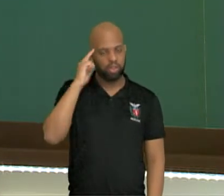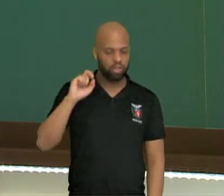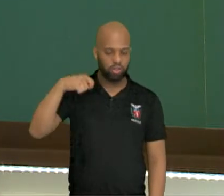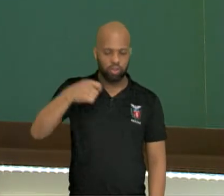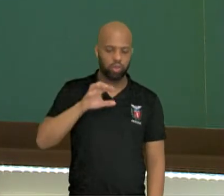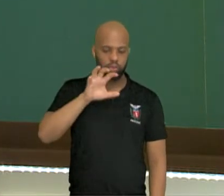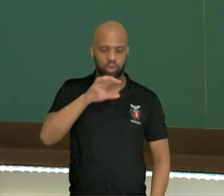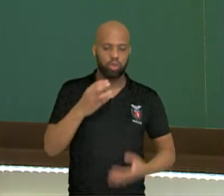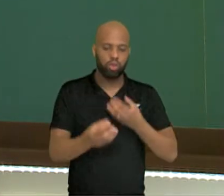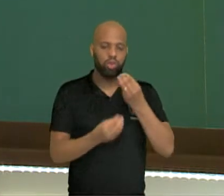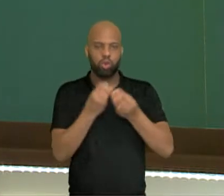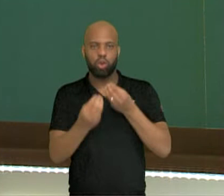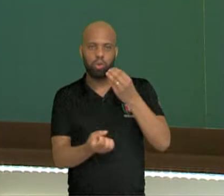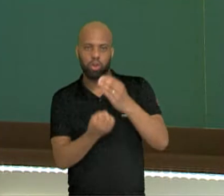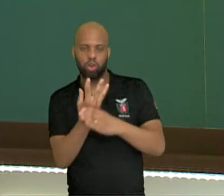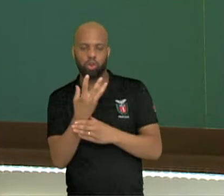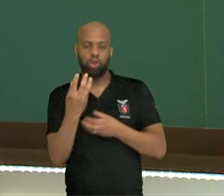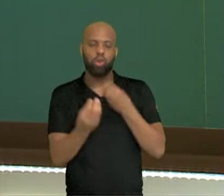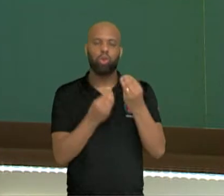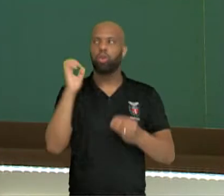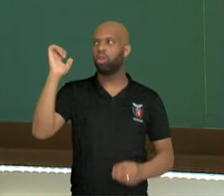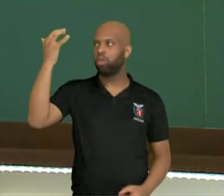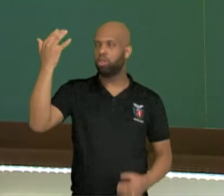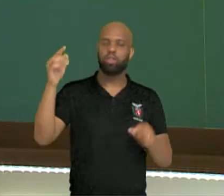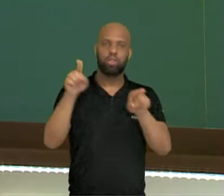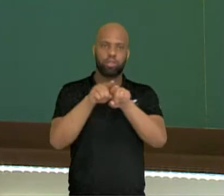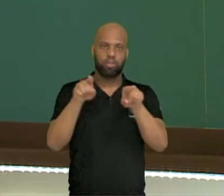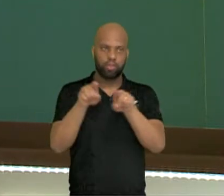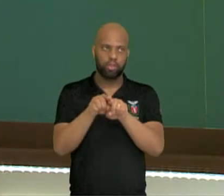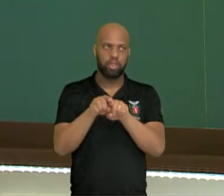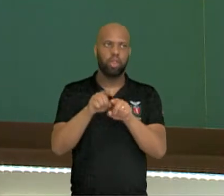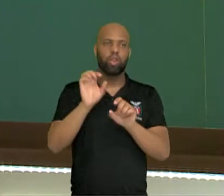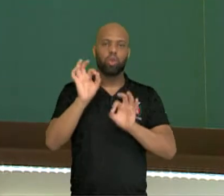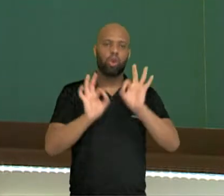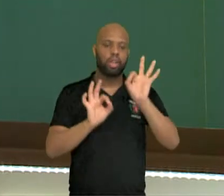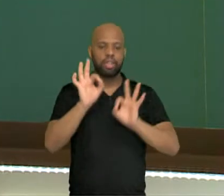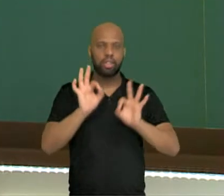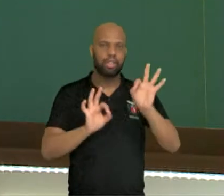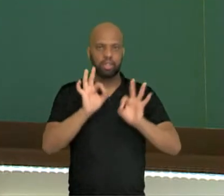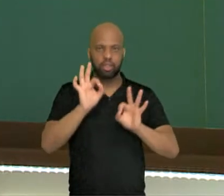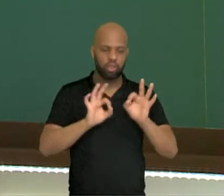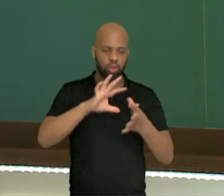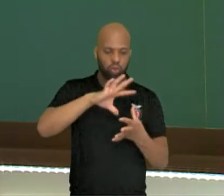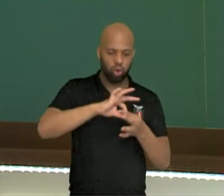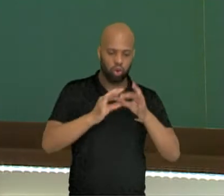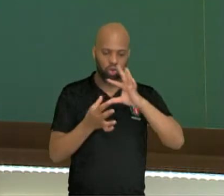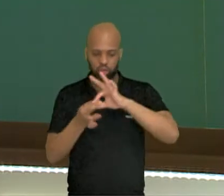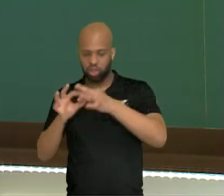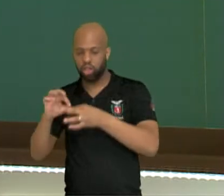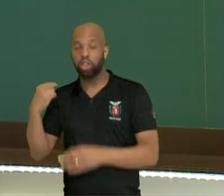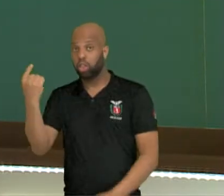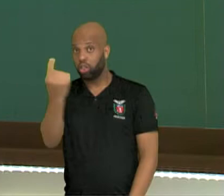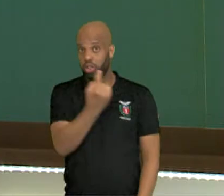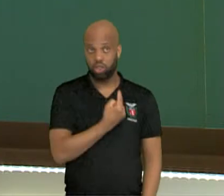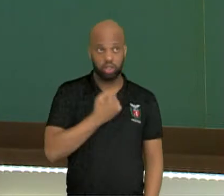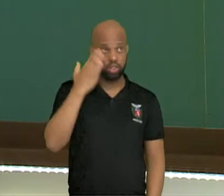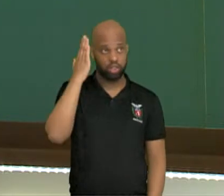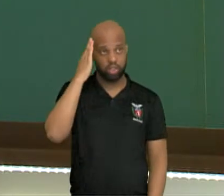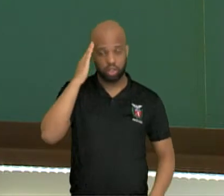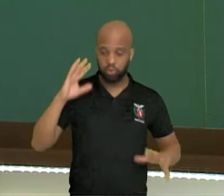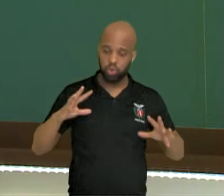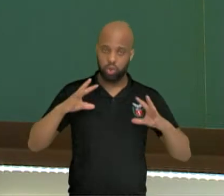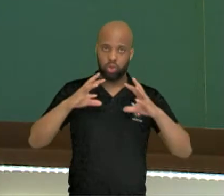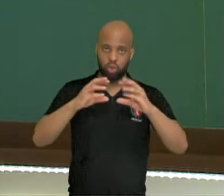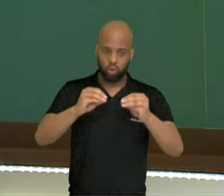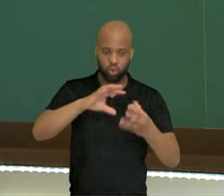sentido de formação, de como aconteceu a formação e a distribuição dos continentes, sabemos que antigamente todos os